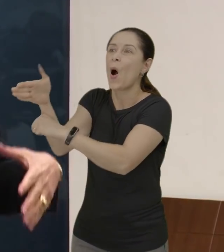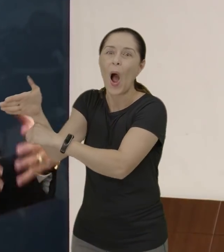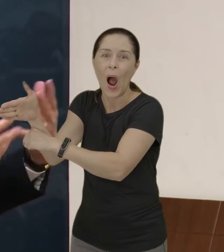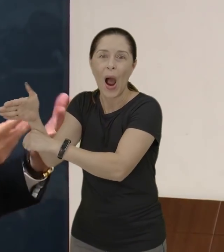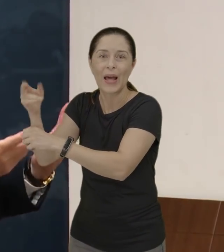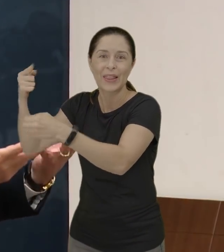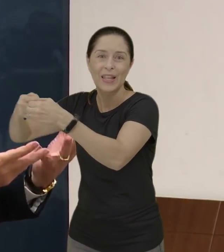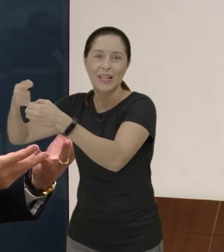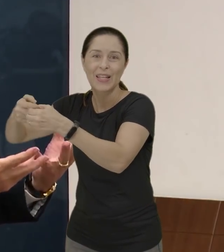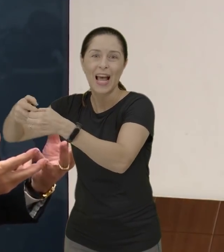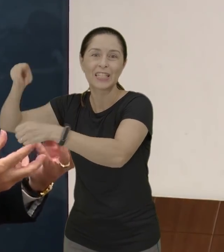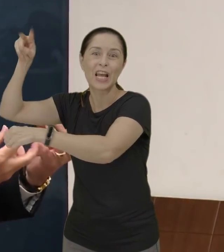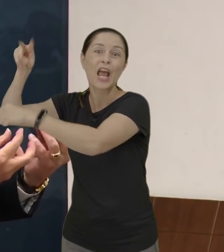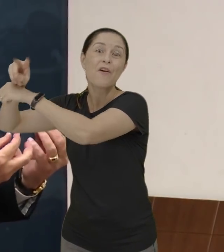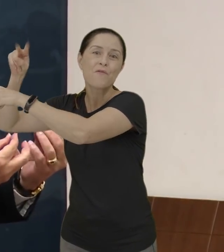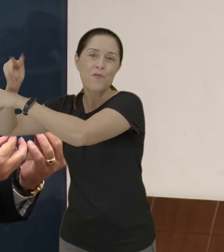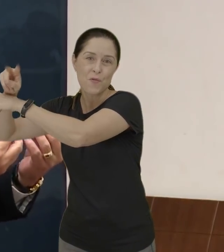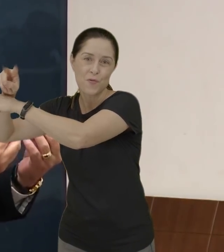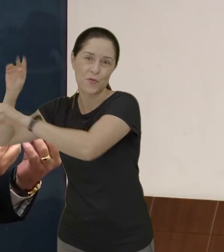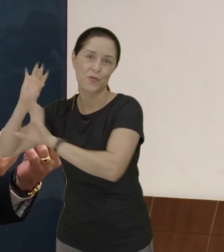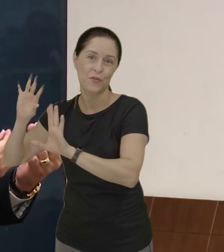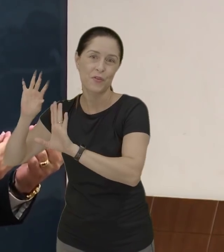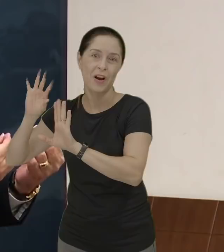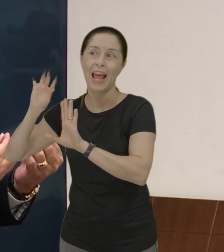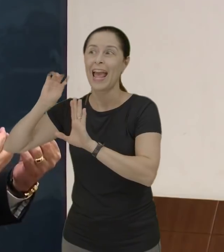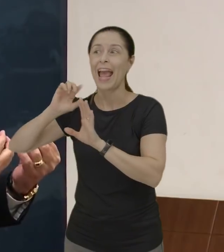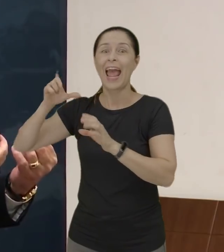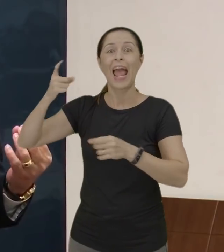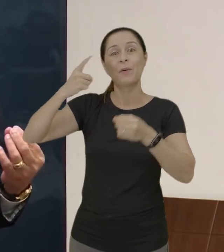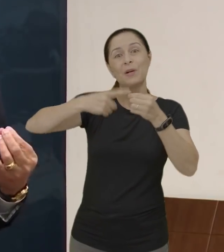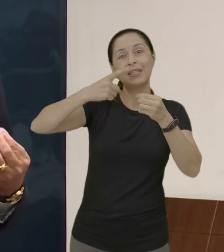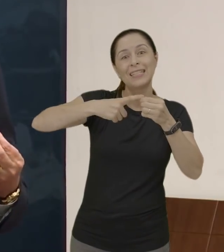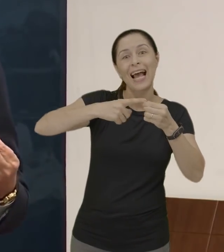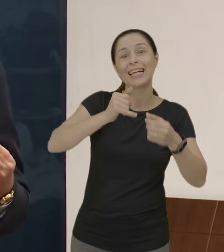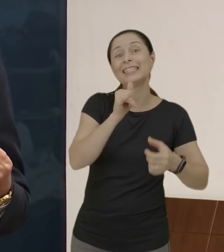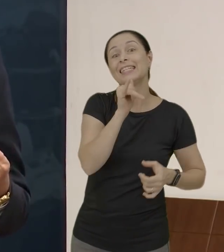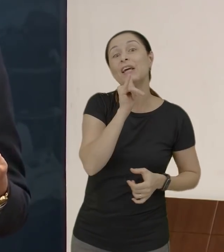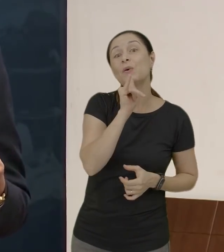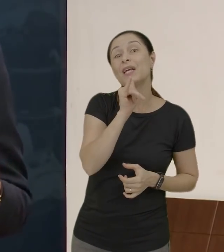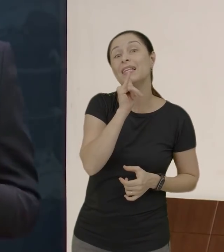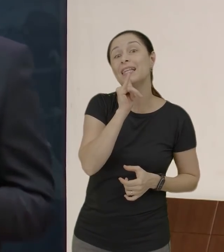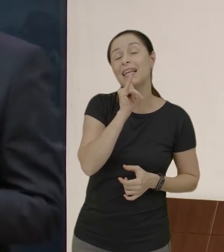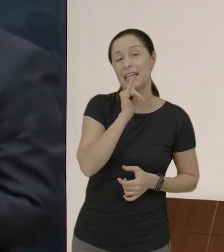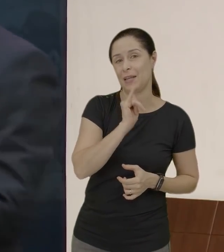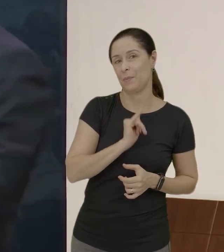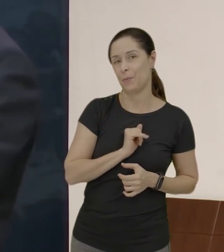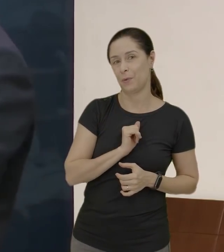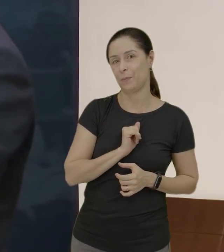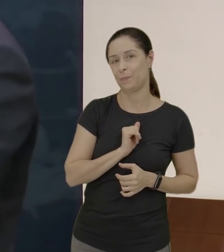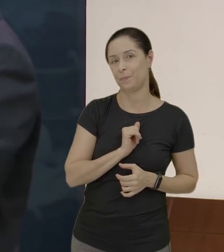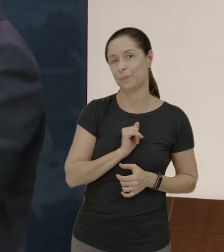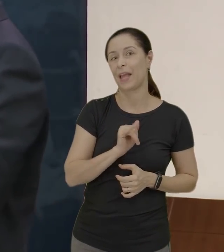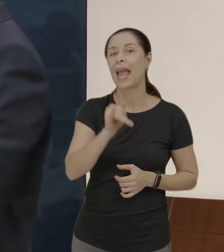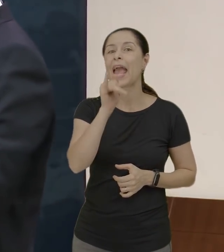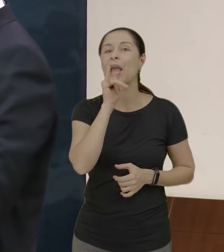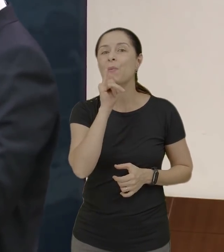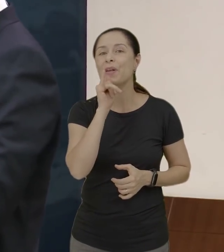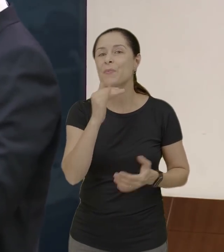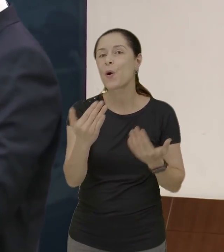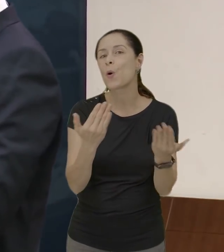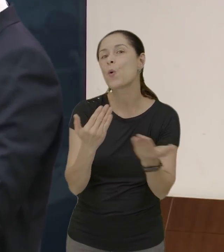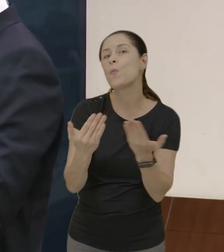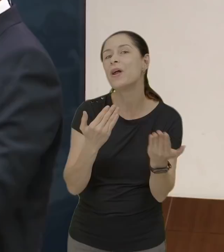Mas essa cidade refúgio, irmãos, apenas era um exemplo, um tipo de quem é Cristo para você e para